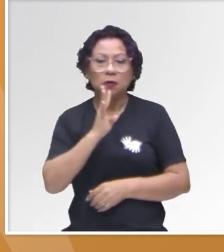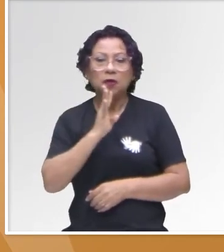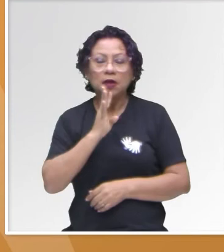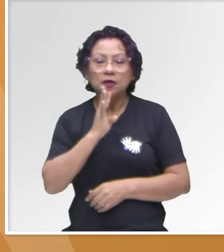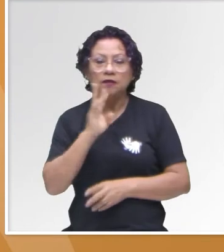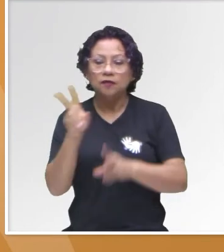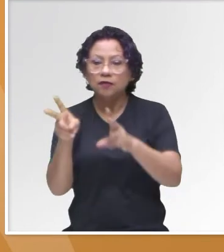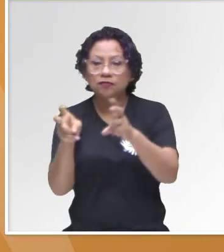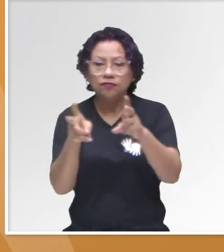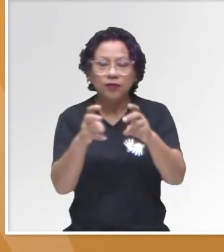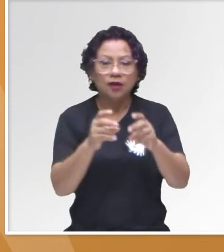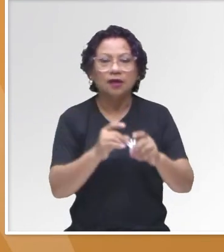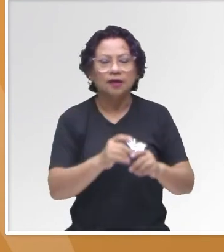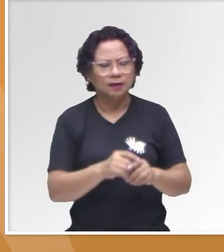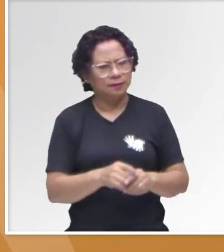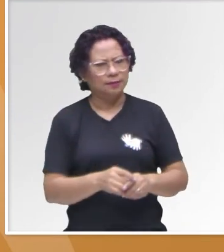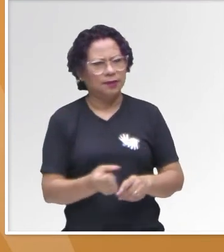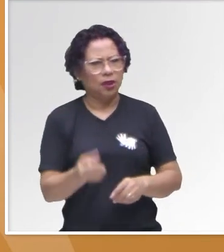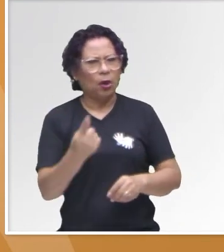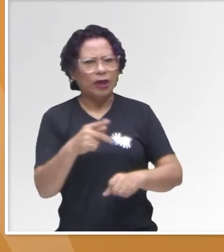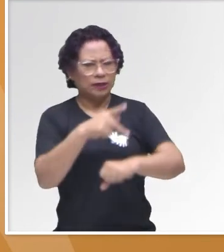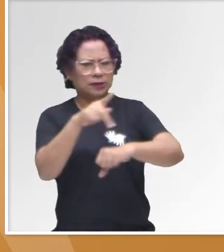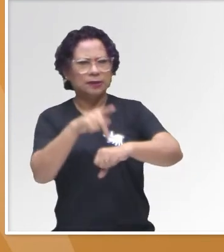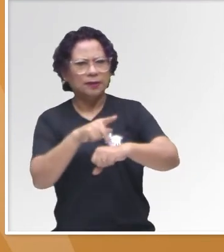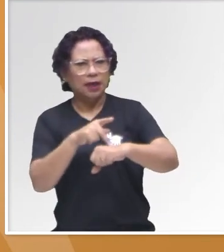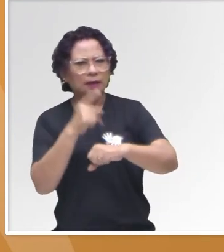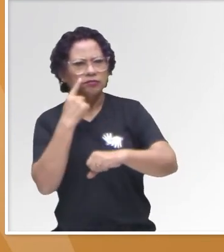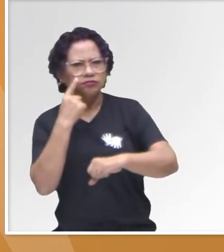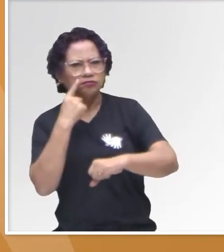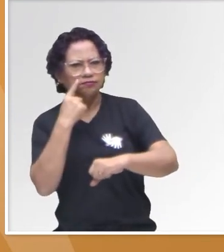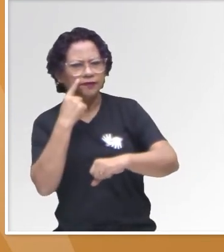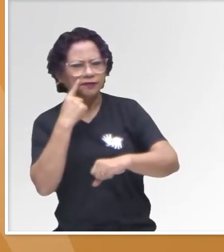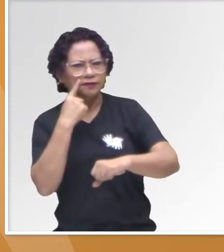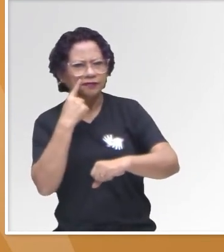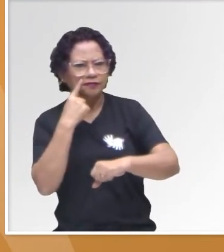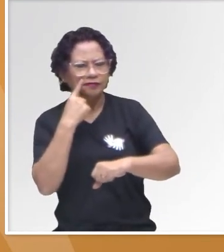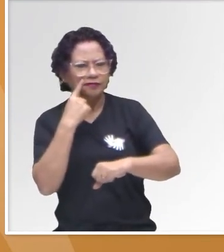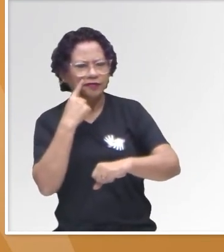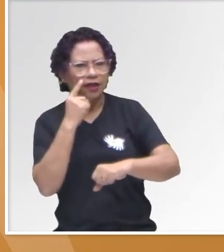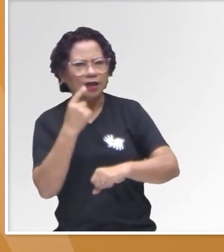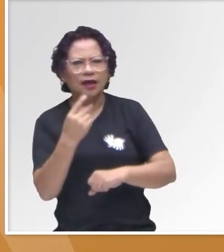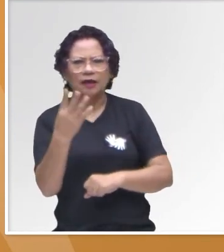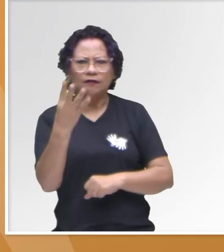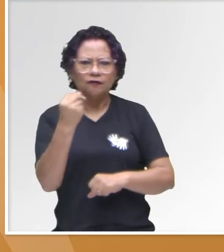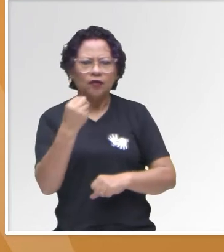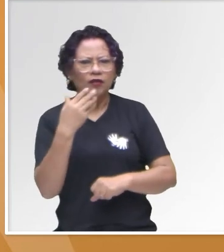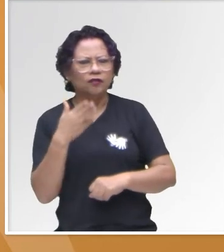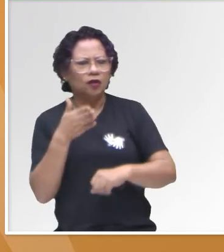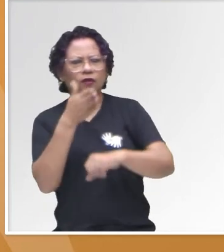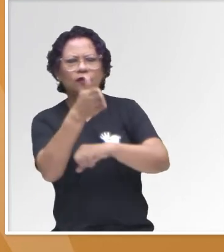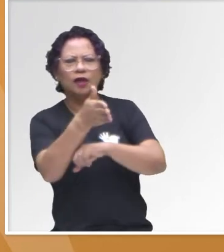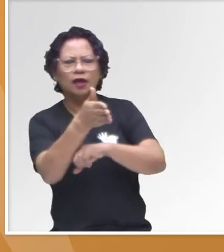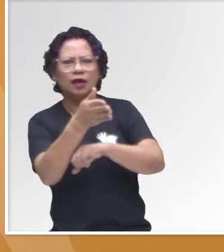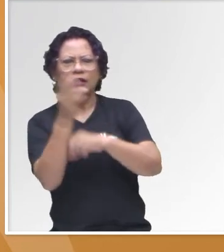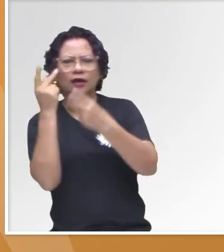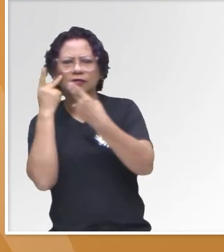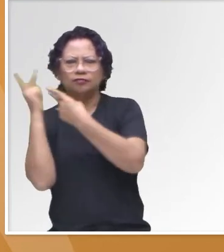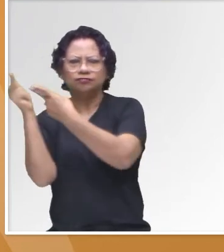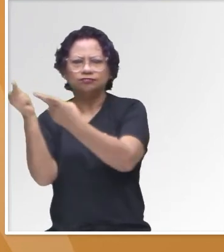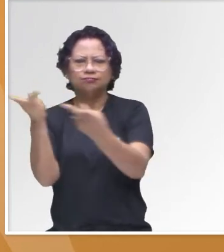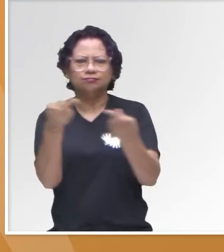né? Será que aquele local, eu estou à procura de quê, né? Eu quero passear ali naquele lugar, mas será se ali tem